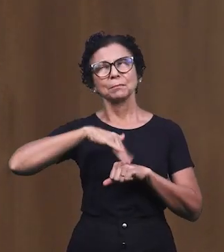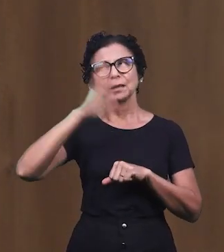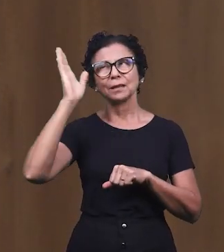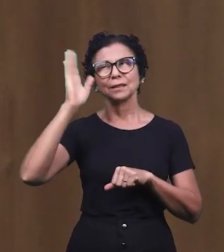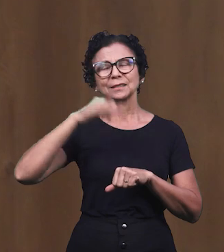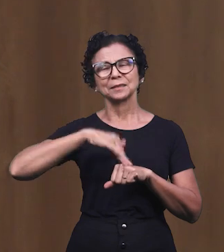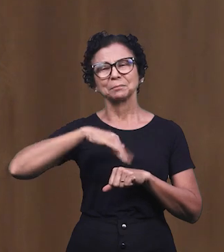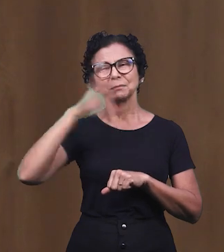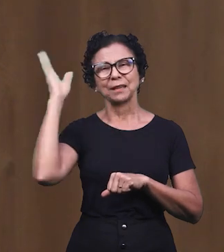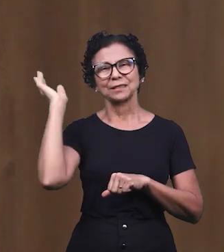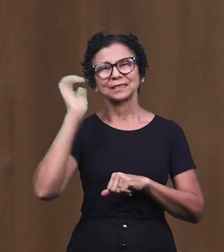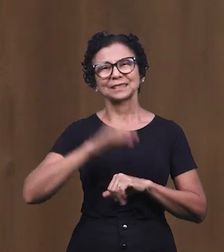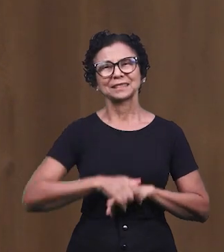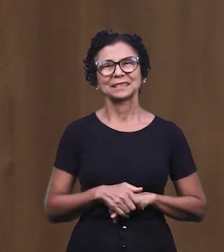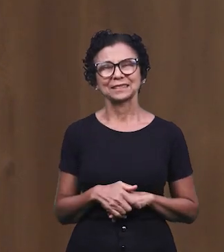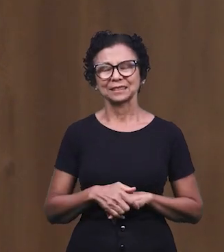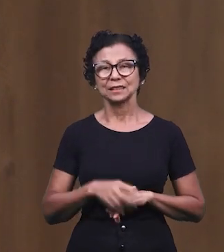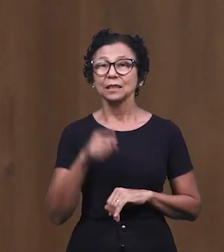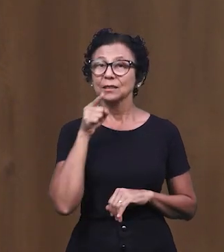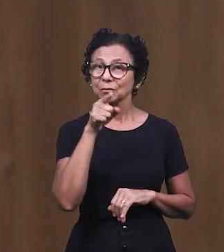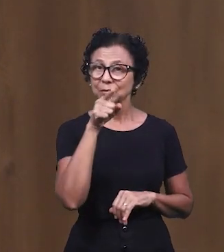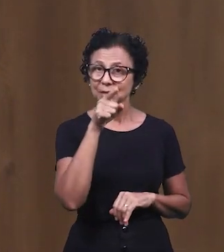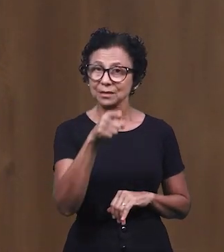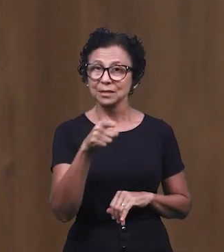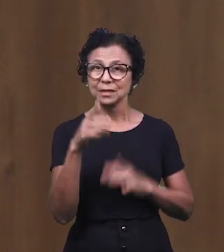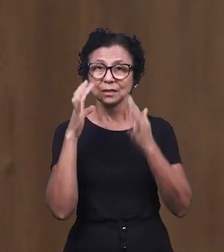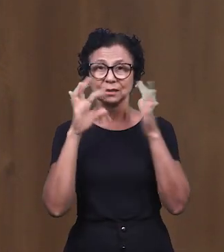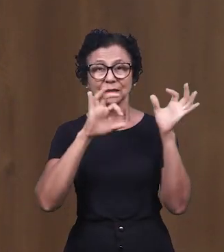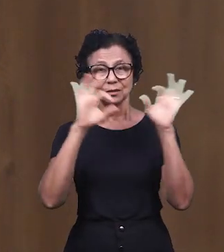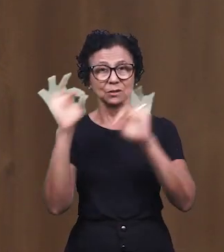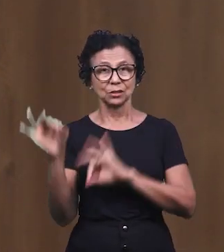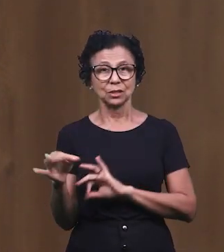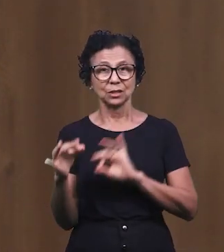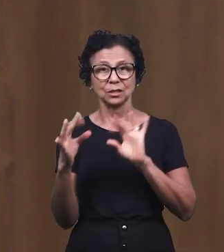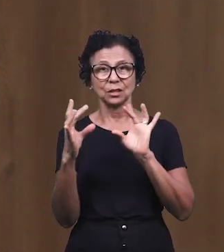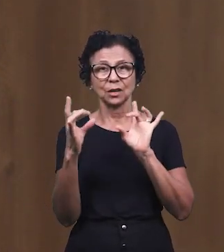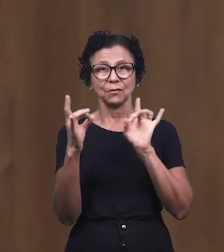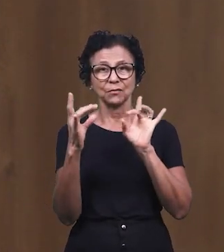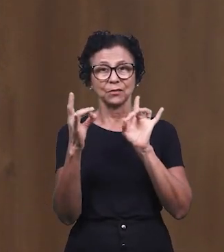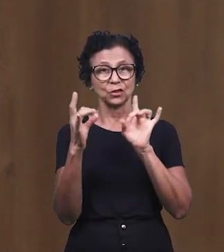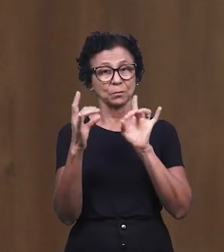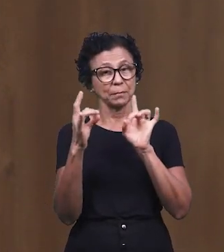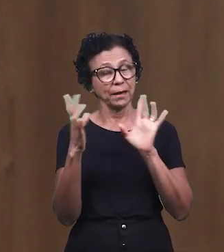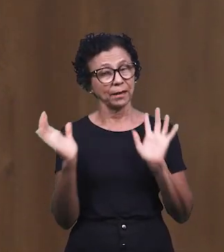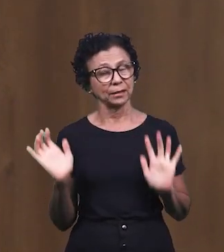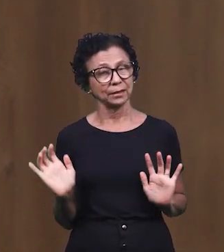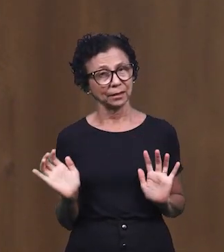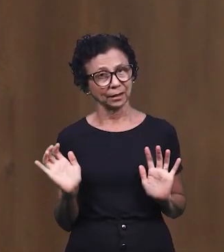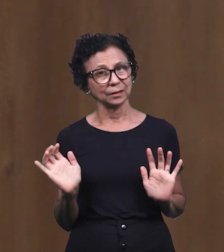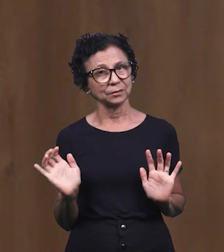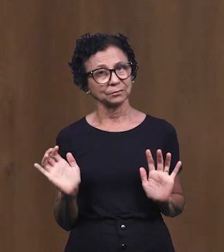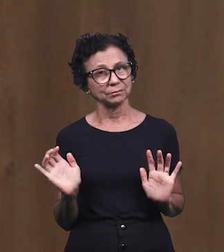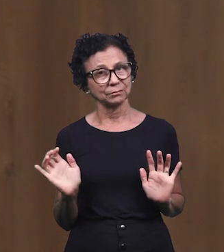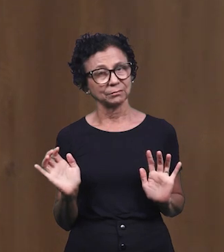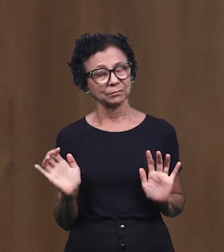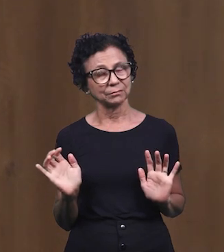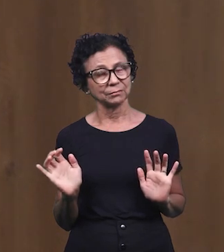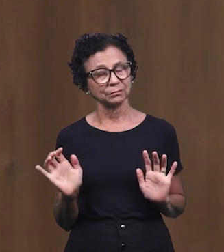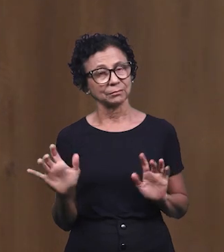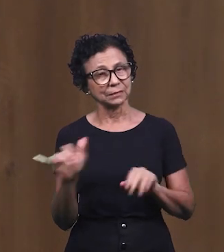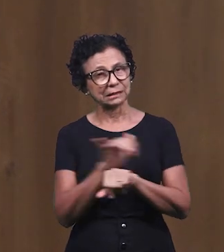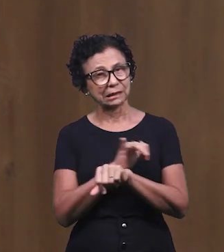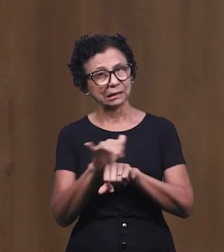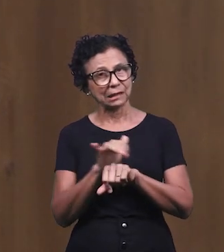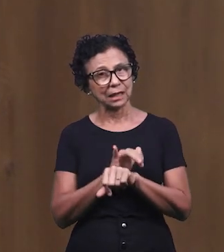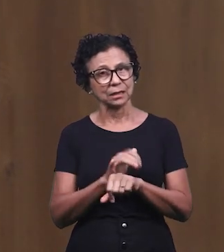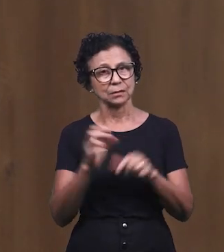melhor. E eu quero que vocês, de casa, vocês que estão assistindo, nos dê a dica, porque aqui foi um tipo de estratégia do louvor.